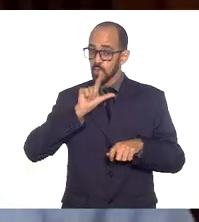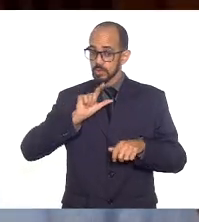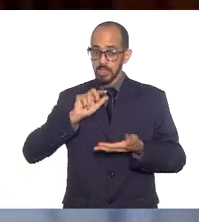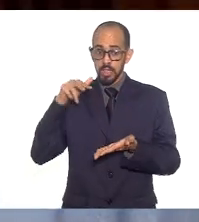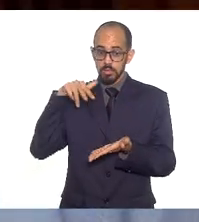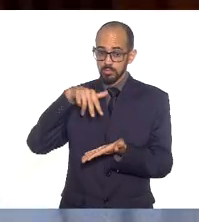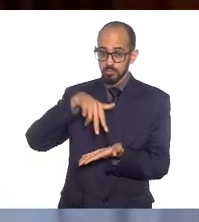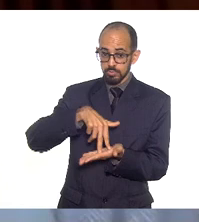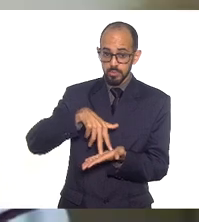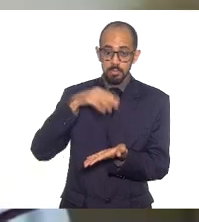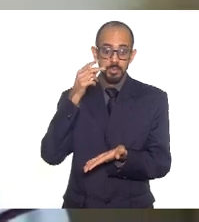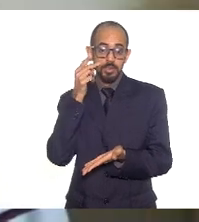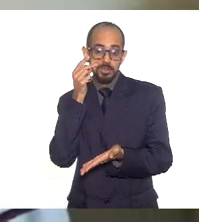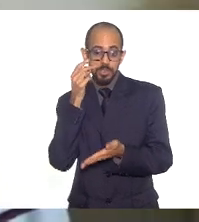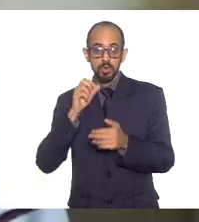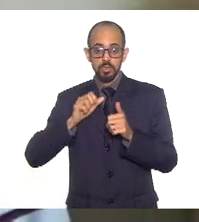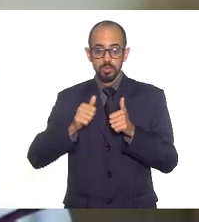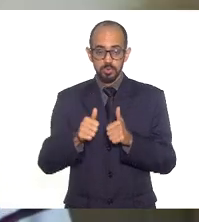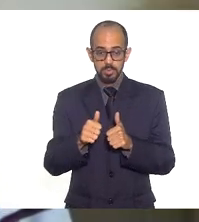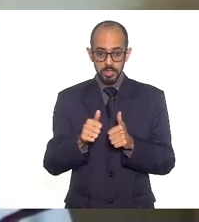eu...